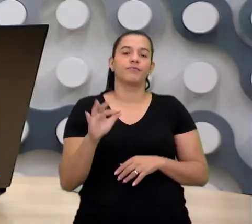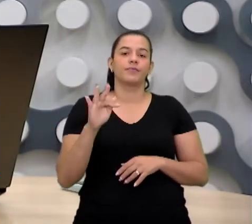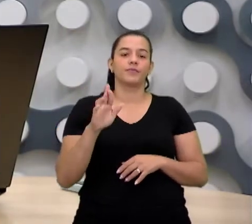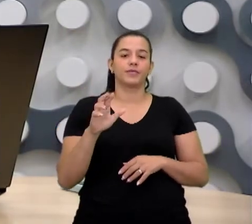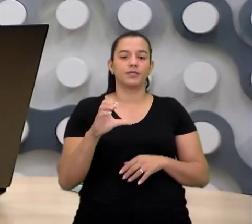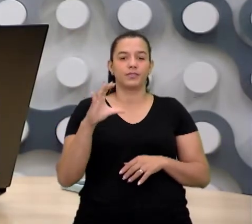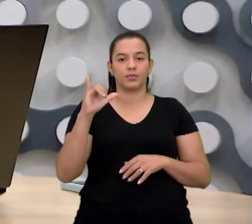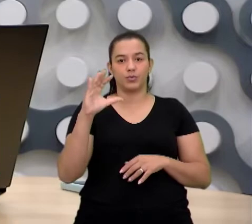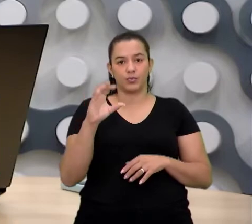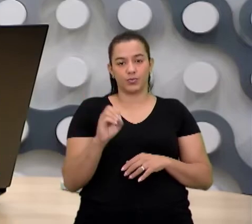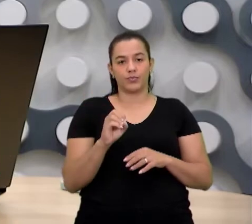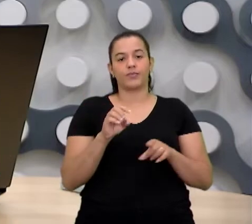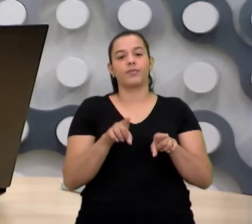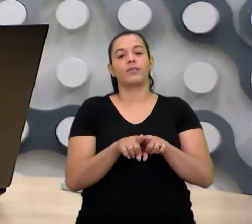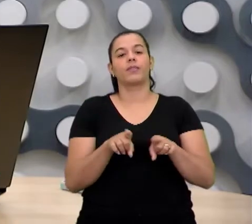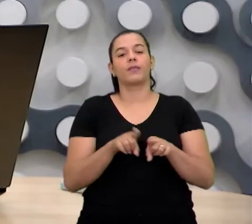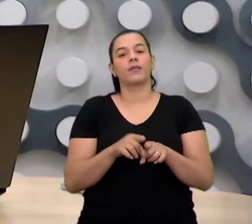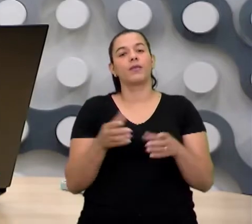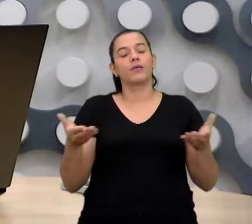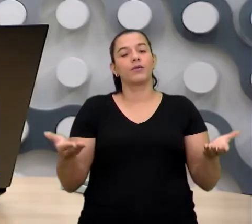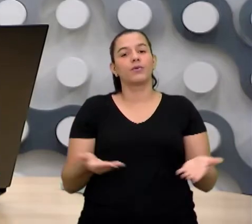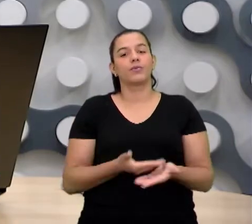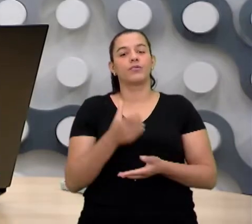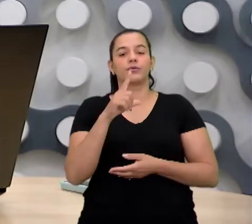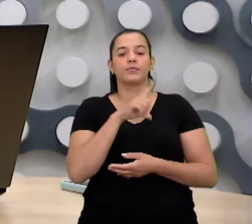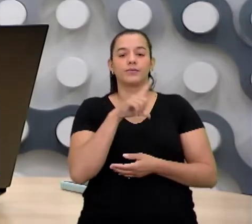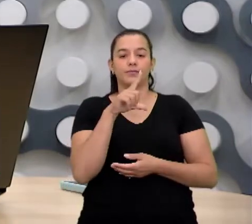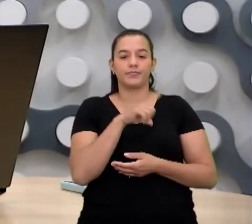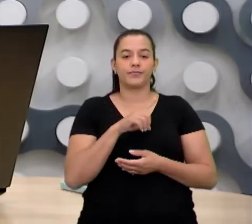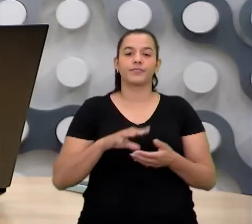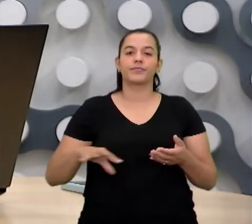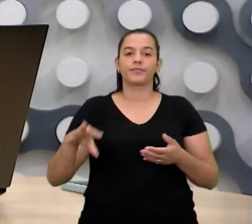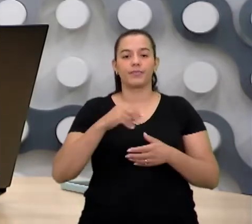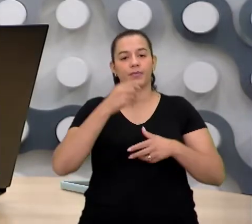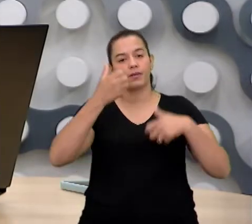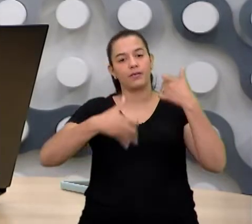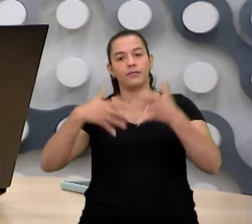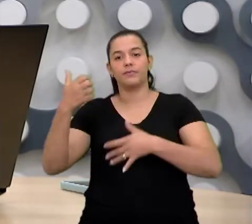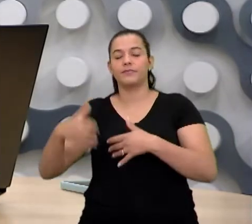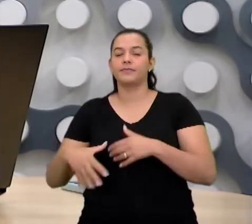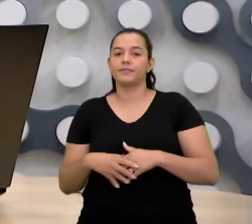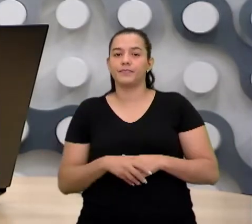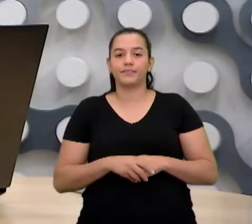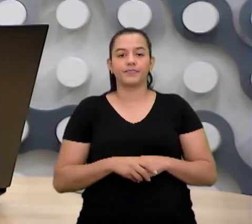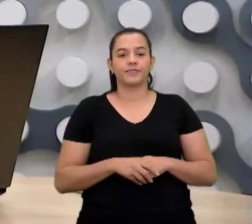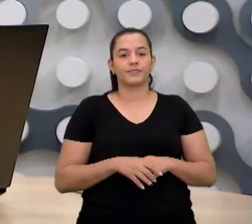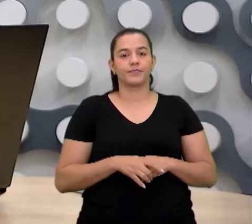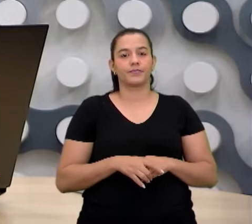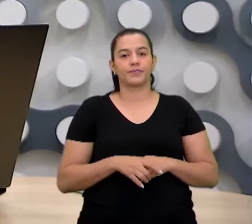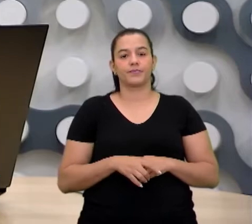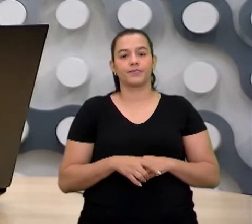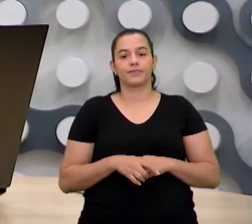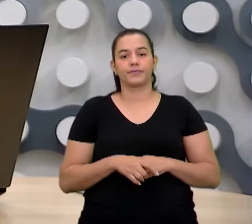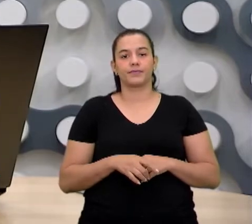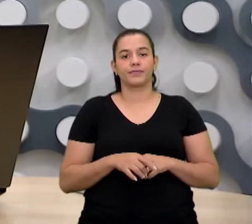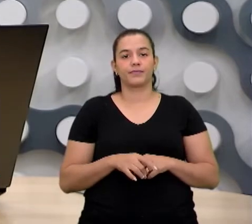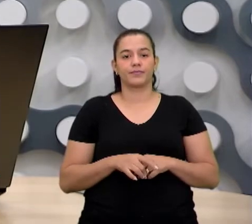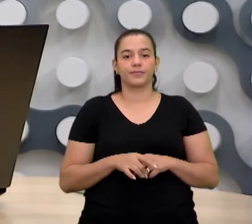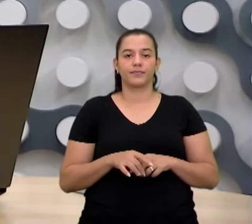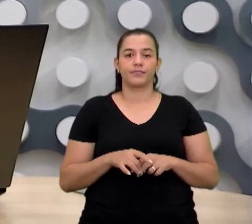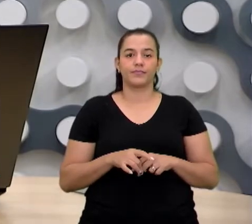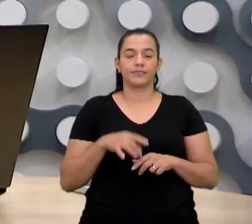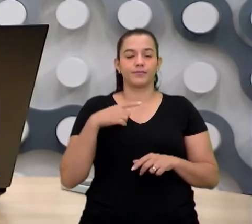desastres maiores, porque tem que lembrar que hoje a população de São Francisco é muito maior do que a população de 1906, não